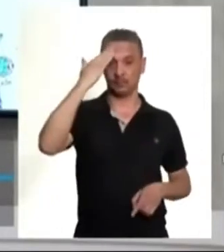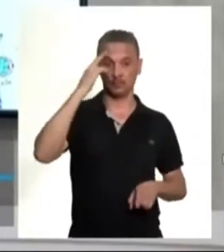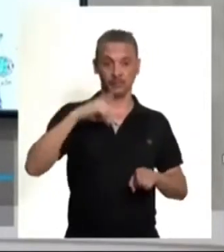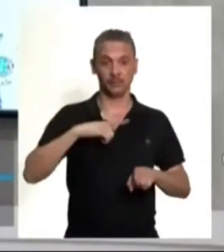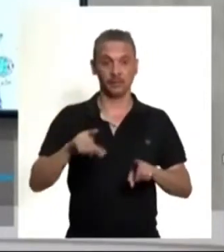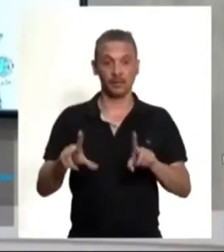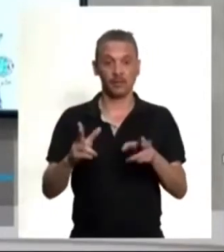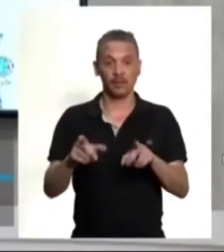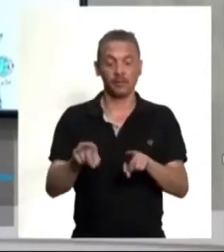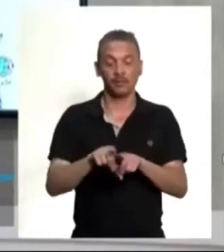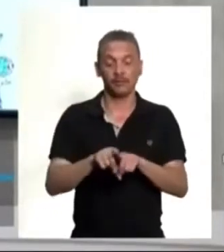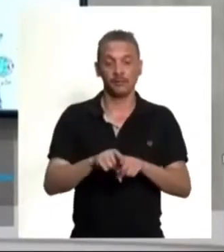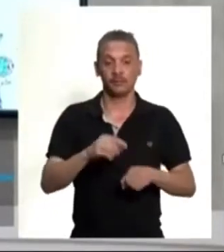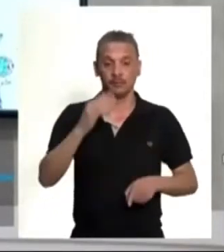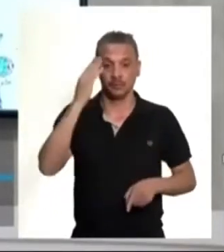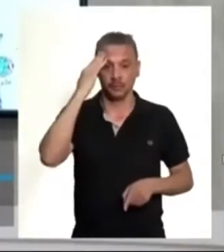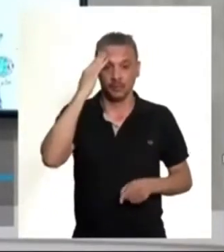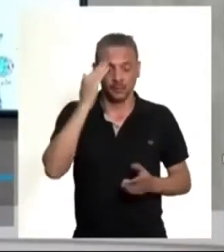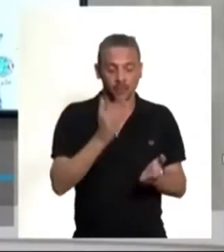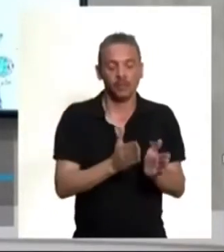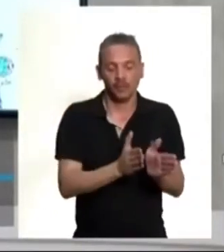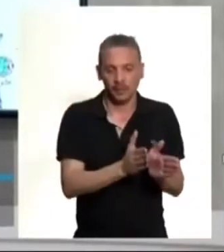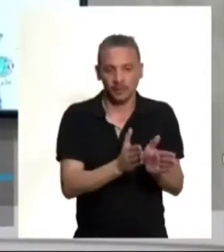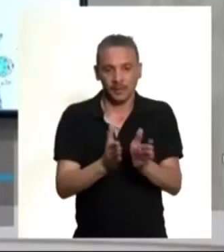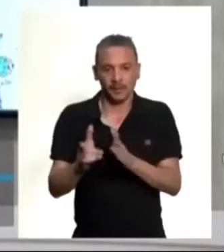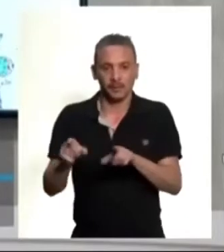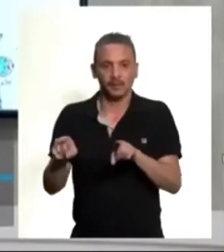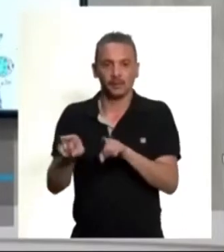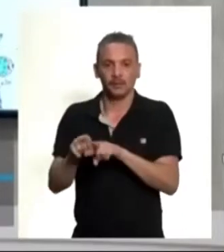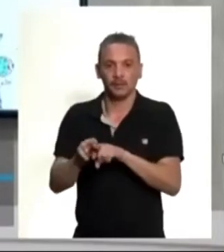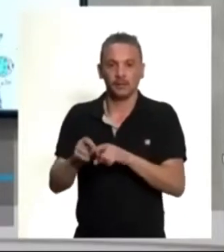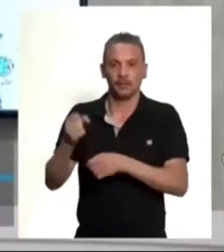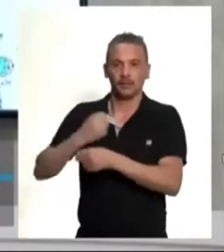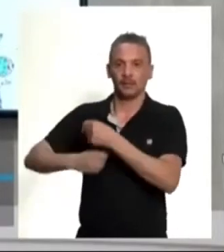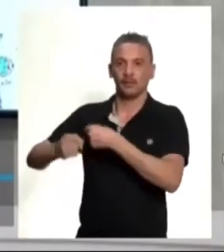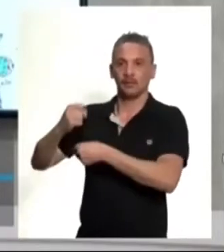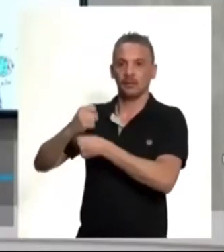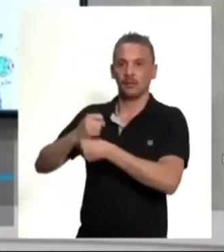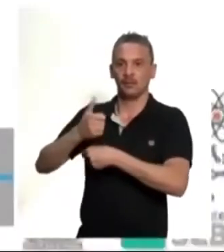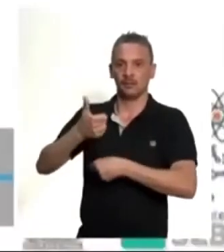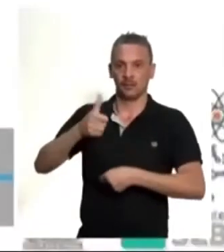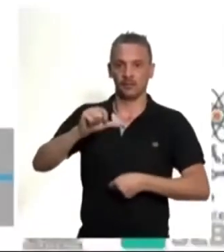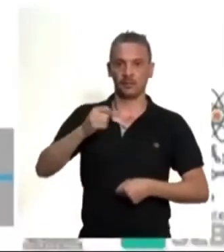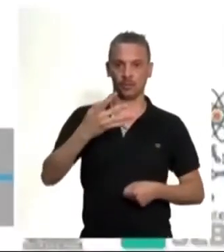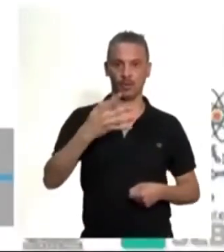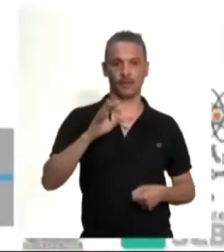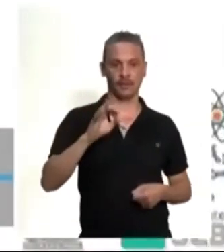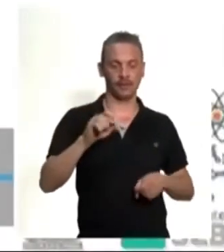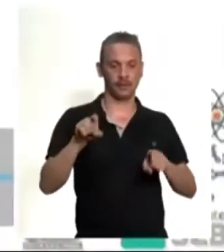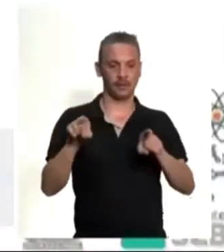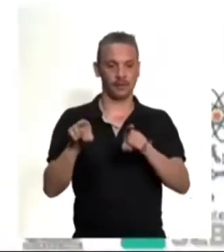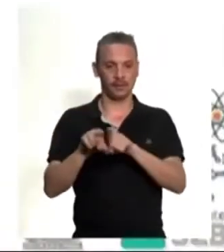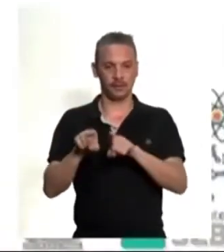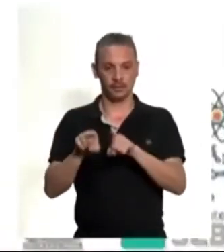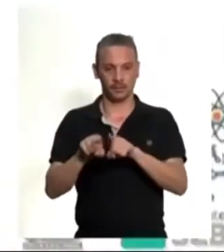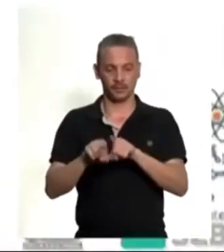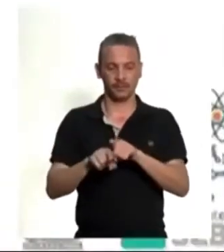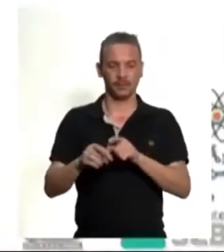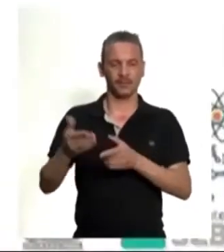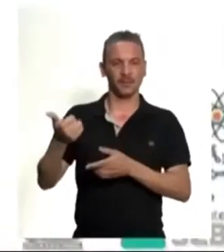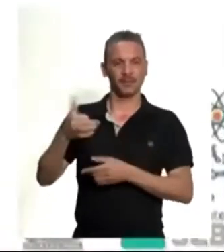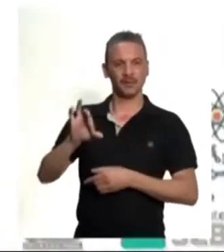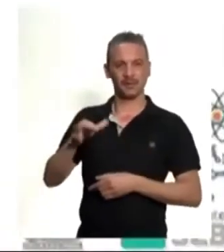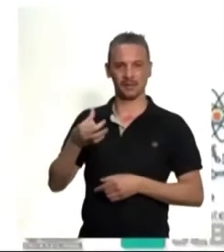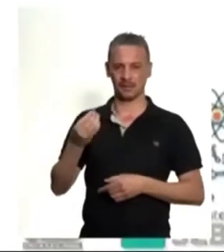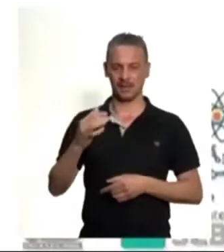meados. Esse processo começa aqui, nos anos 40, né? Anos 50, anos 60. A gente pode dizer